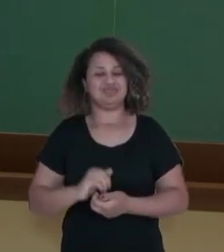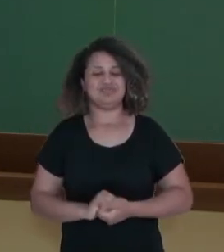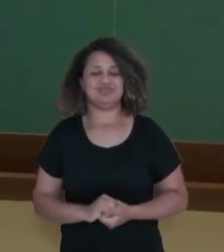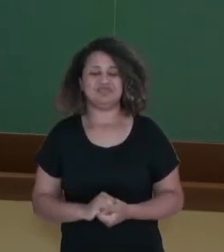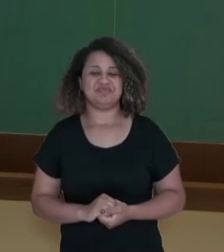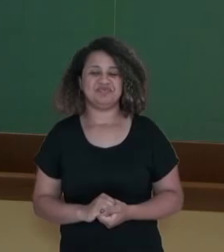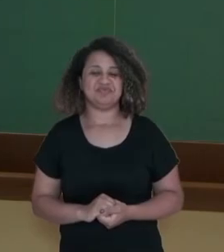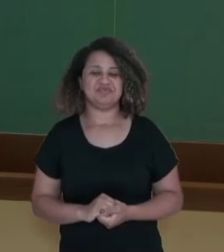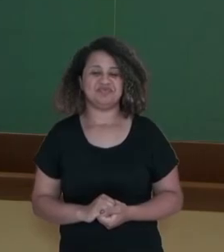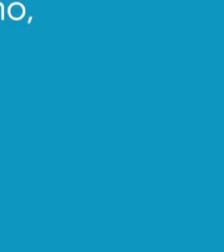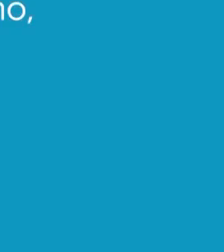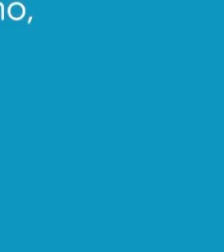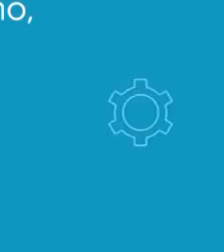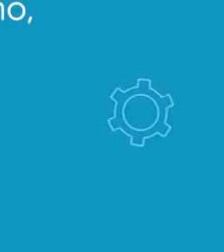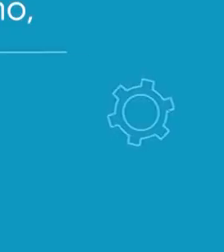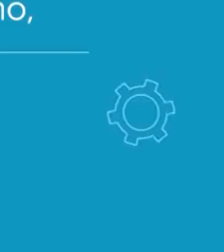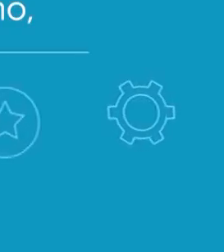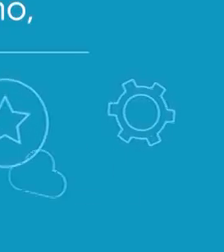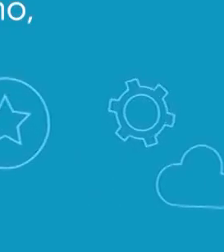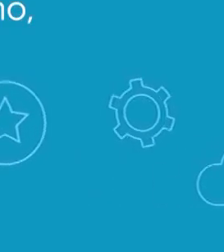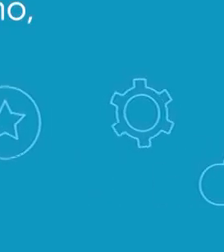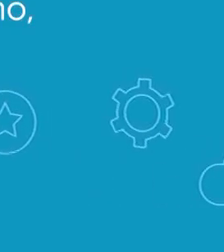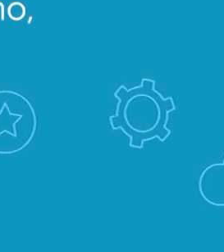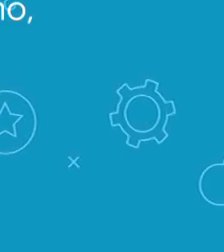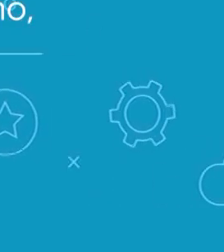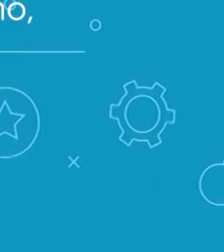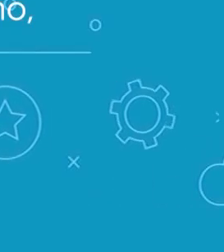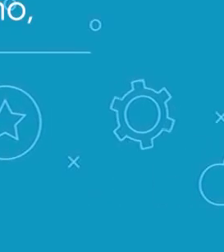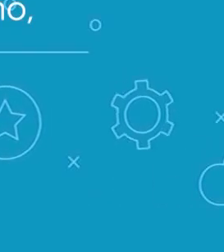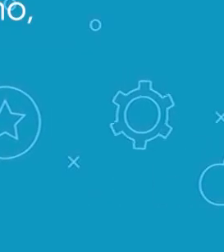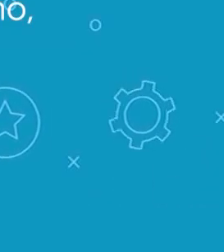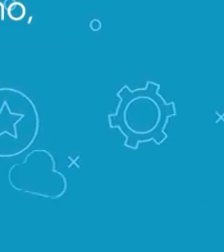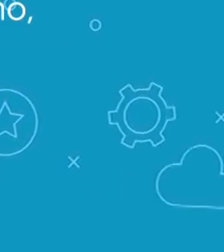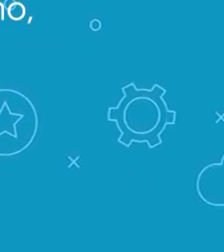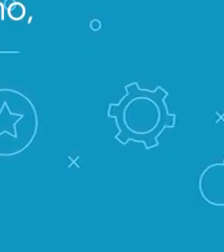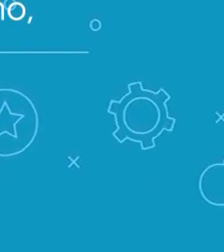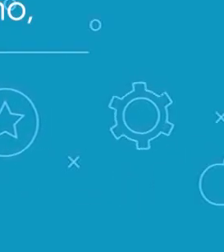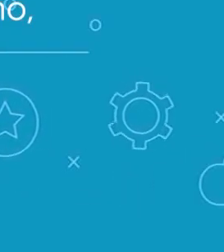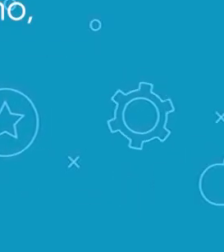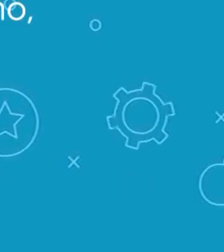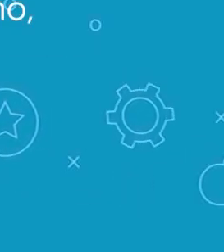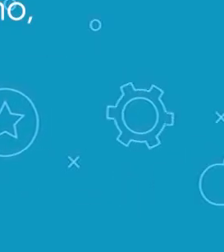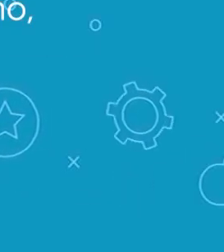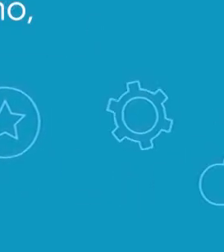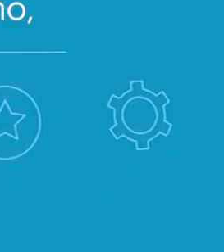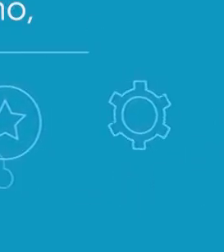breve!